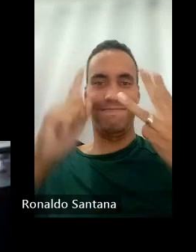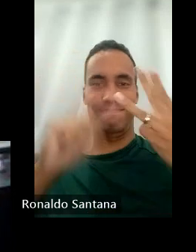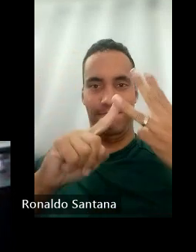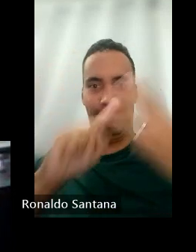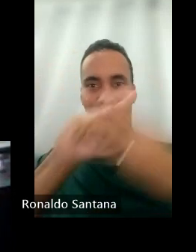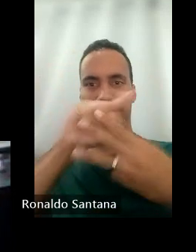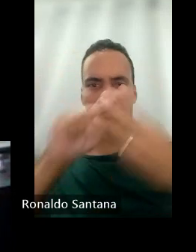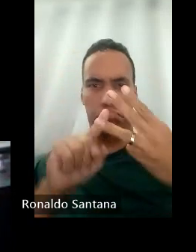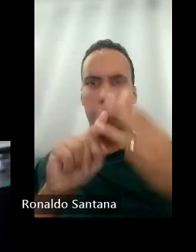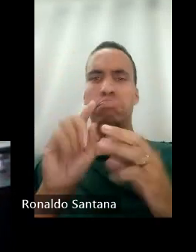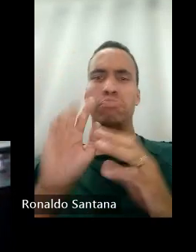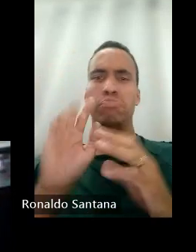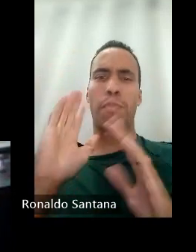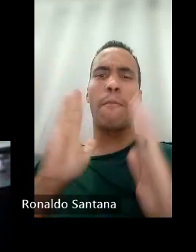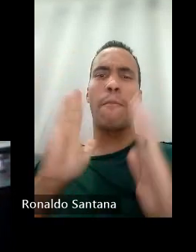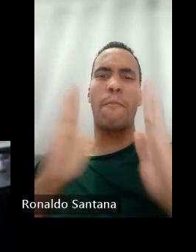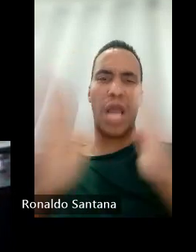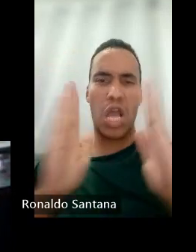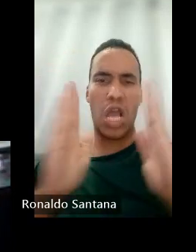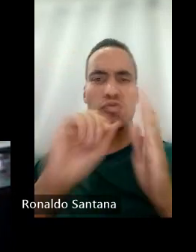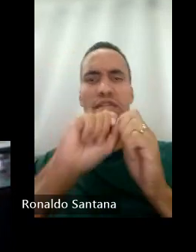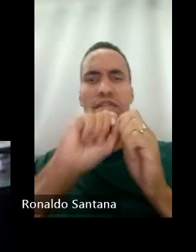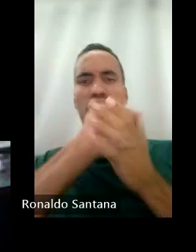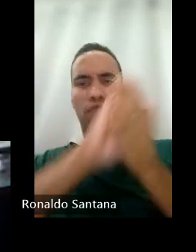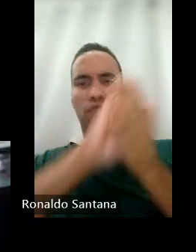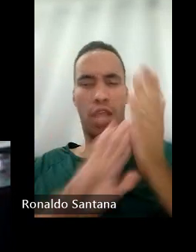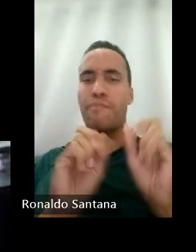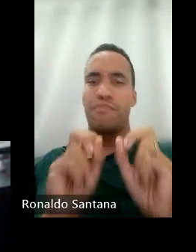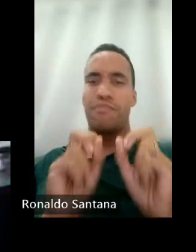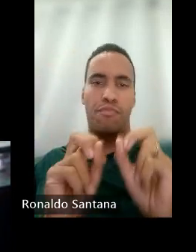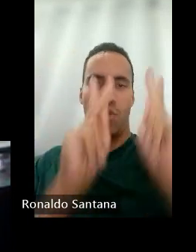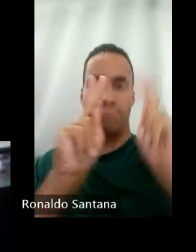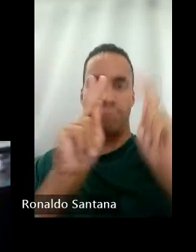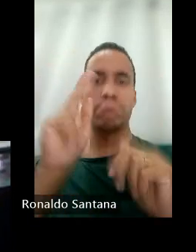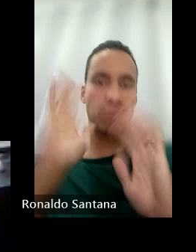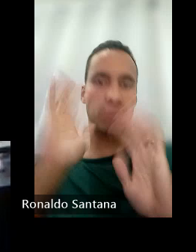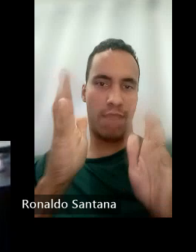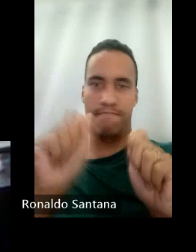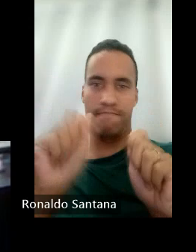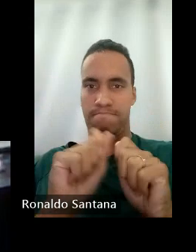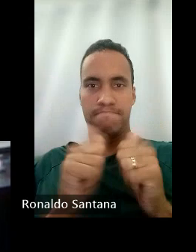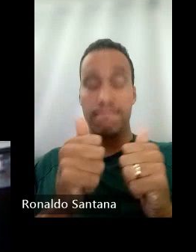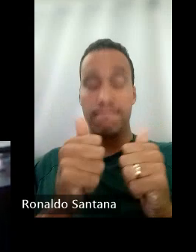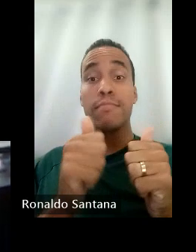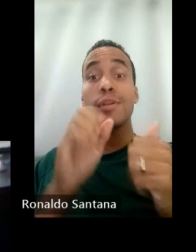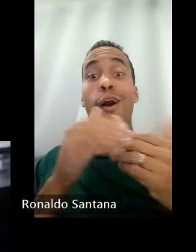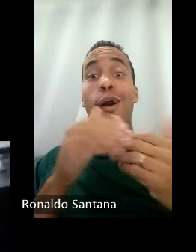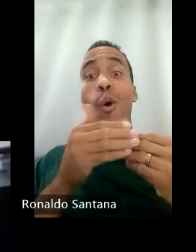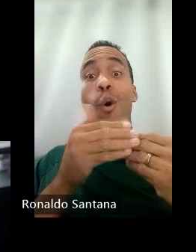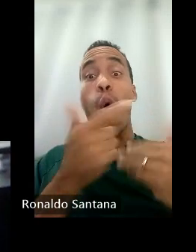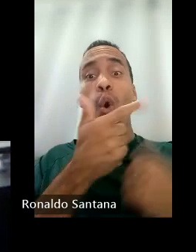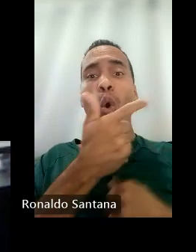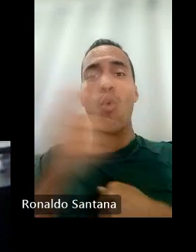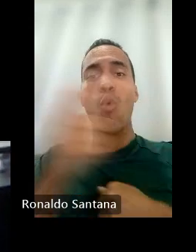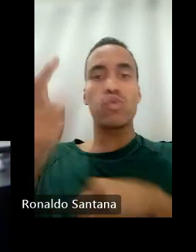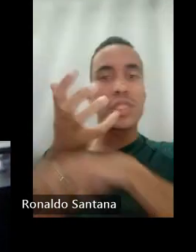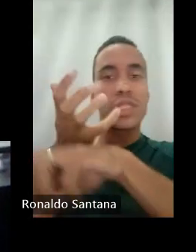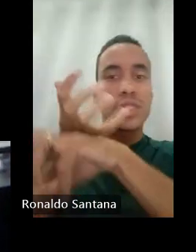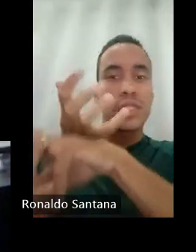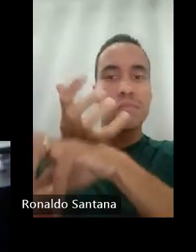Isso, sim, isso aí. Uhum. Então, em relação aos prazos dessas disciplinas, eu já consegui realizar as